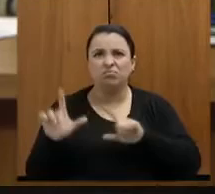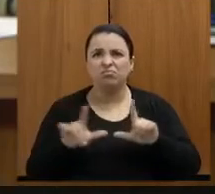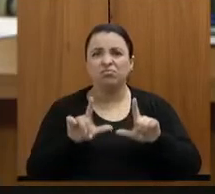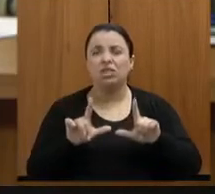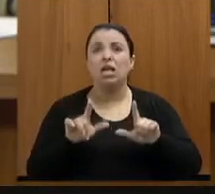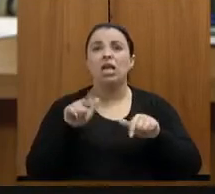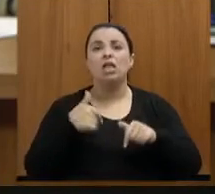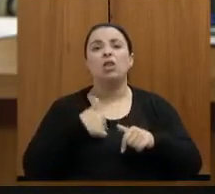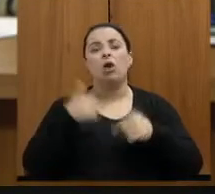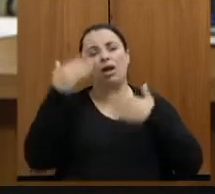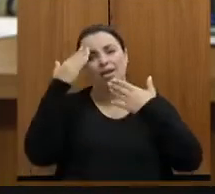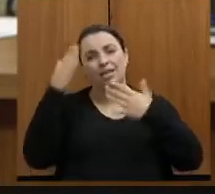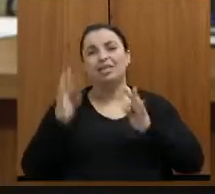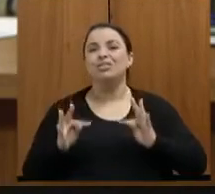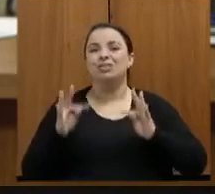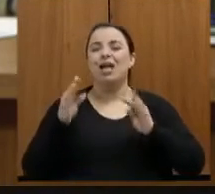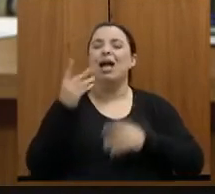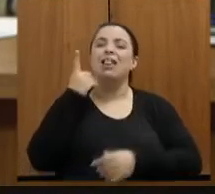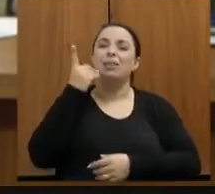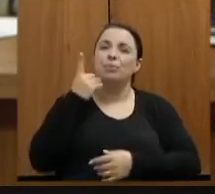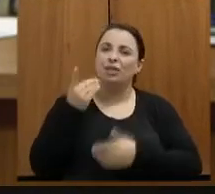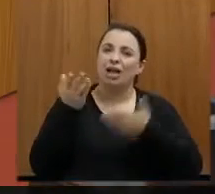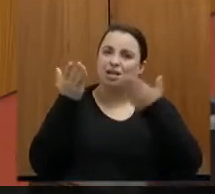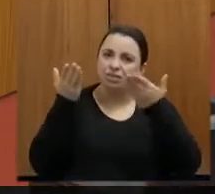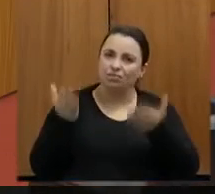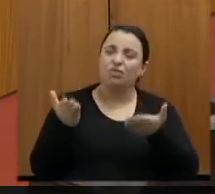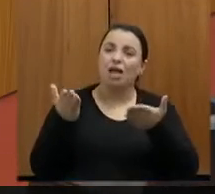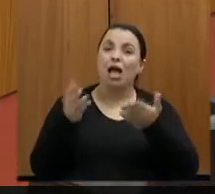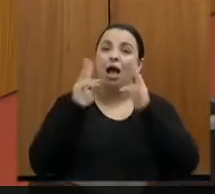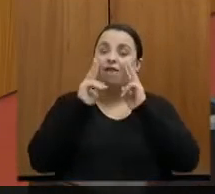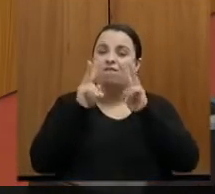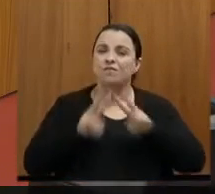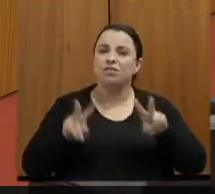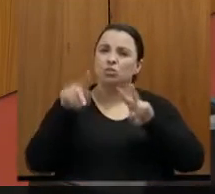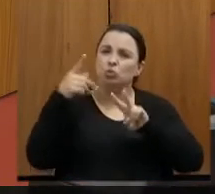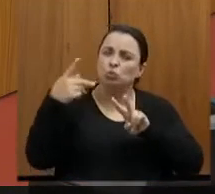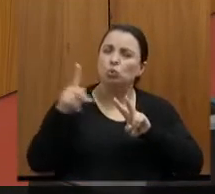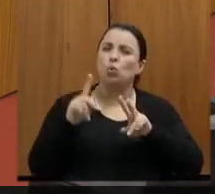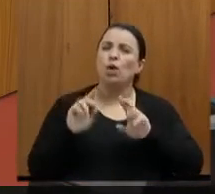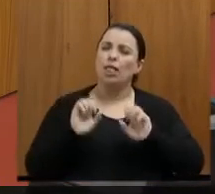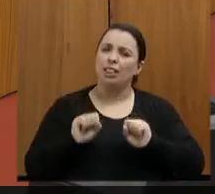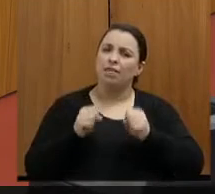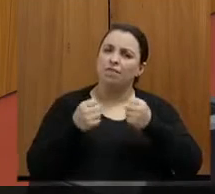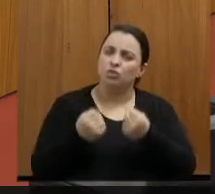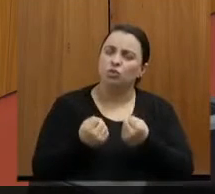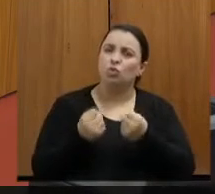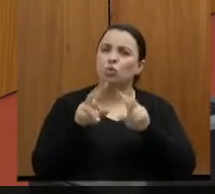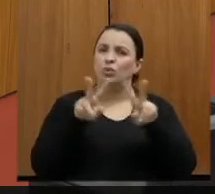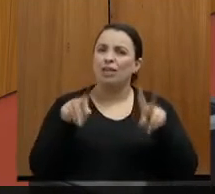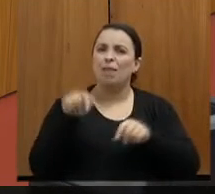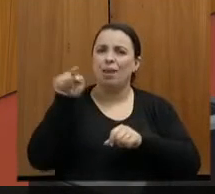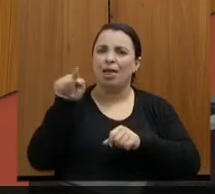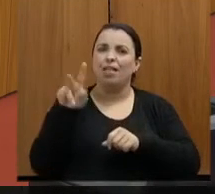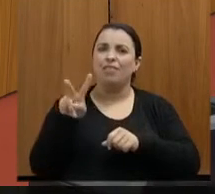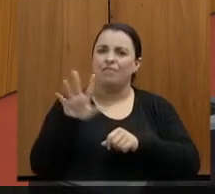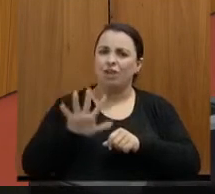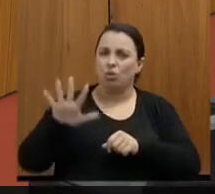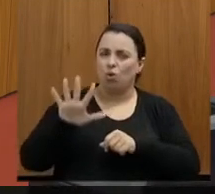Então, eu queria agradecer imensamente, deputada, a visão do senhor, sempre defensora do tema, lá no Vale do Aço,